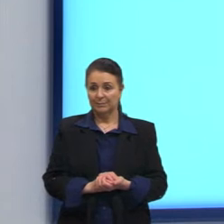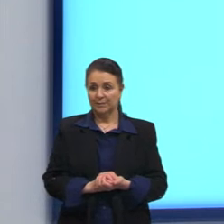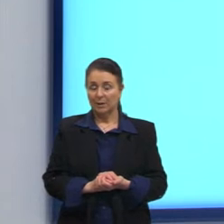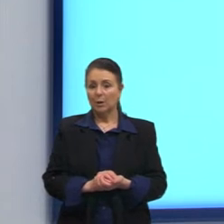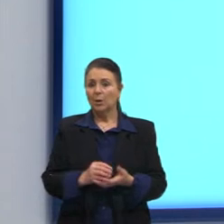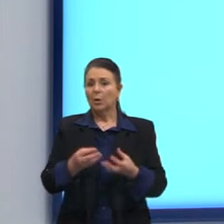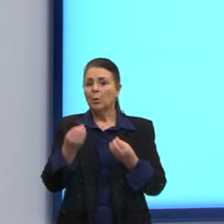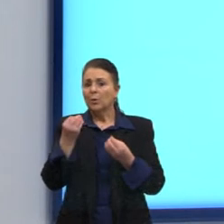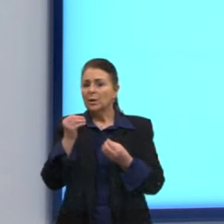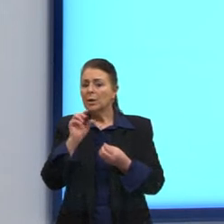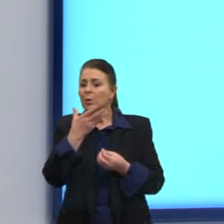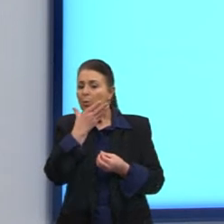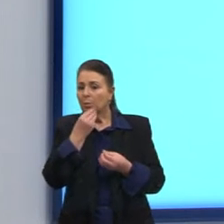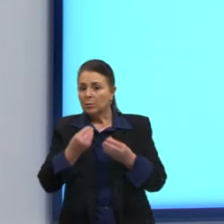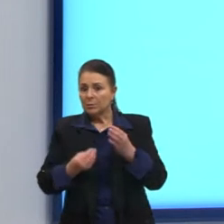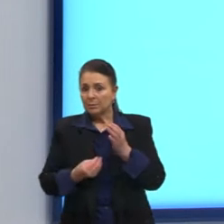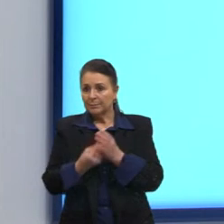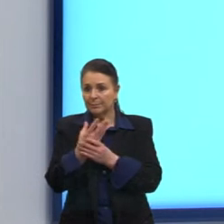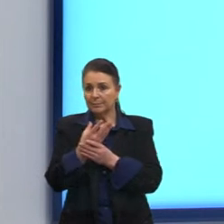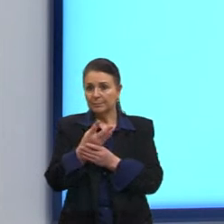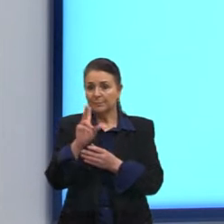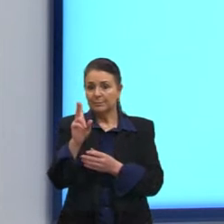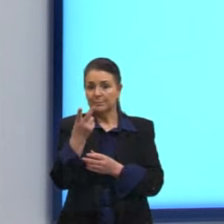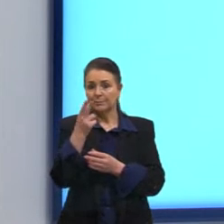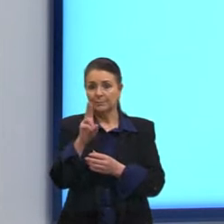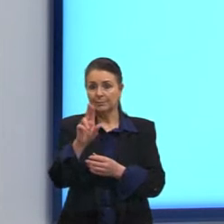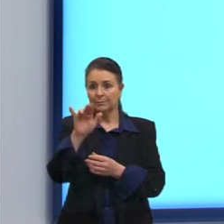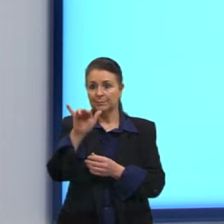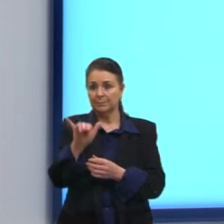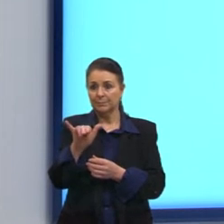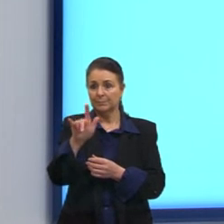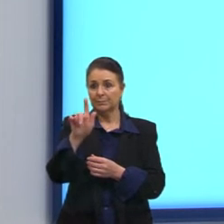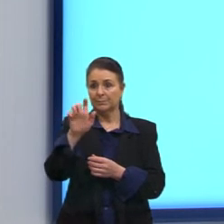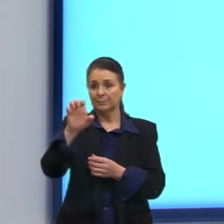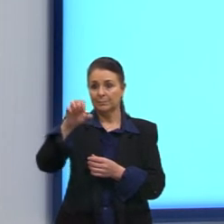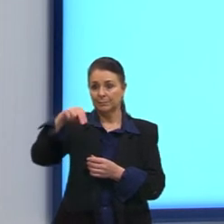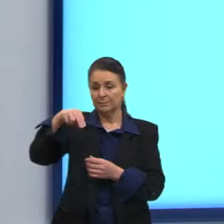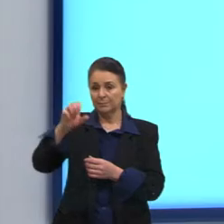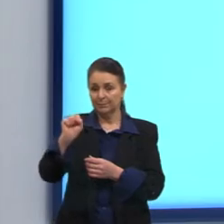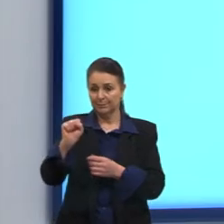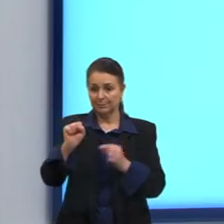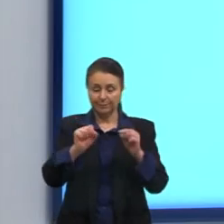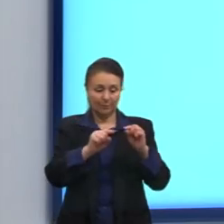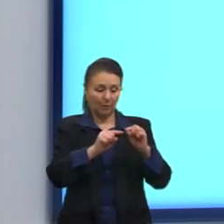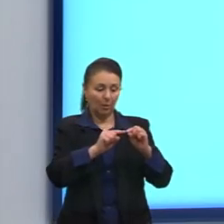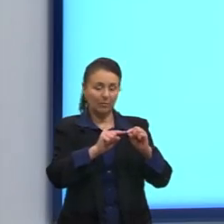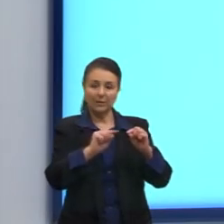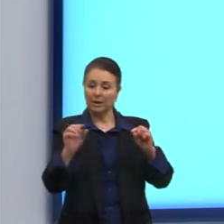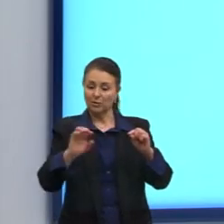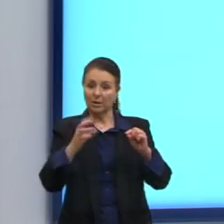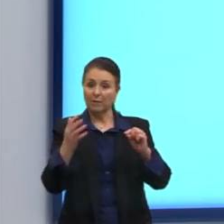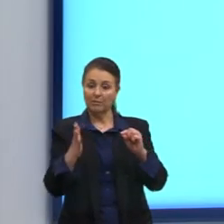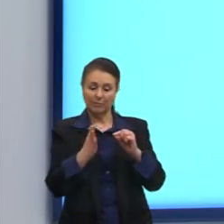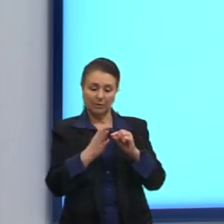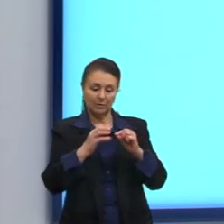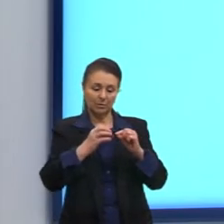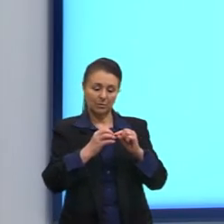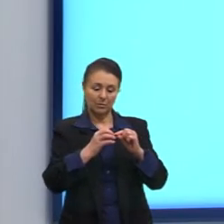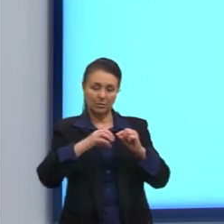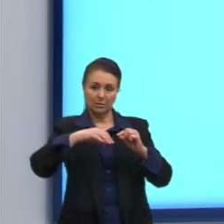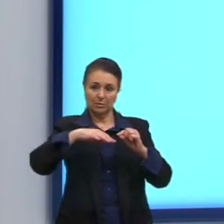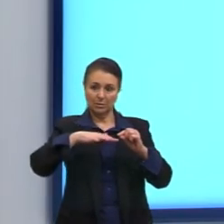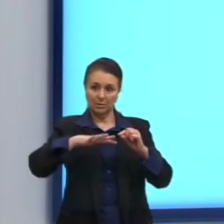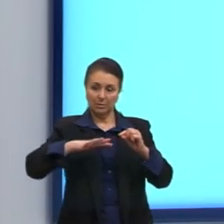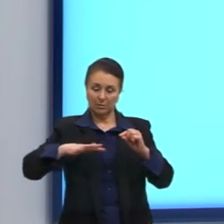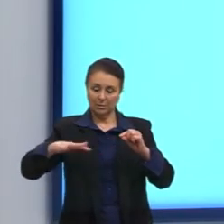Então, o princípio de Huygens. Cada ponto de uma frente de onda. Então, ó, vejam, aqui eu tenho uma